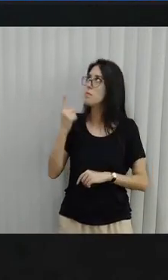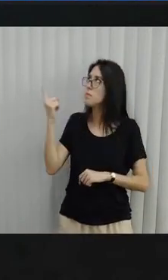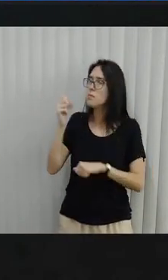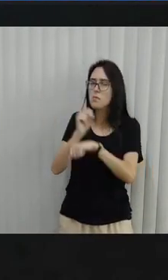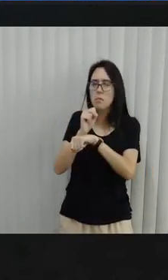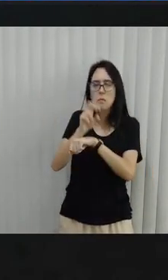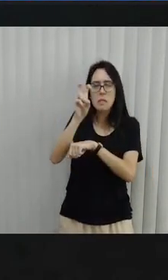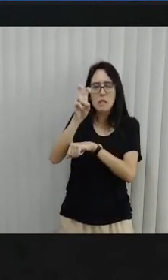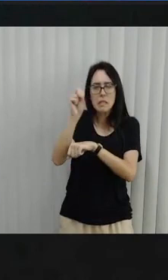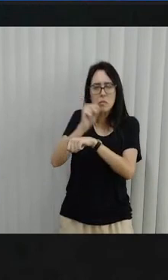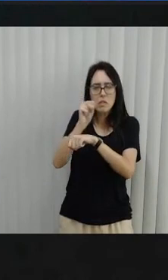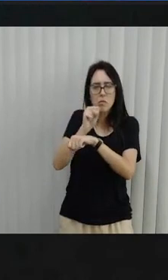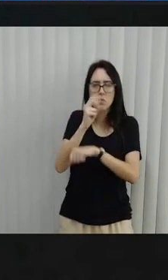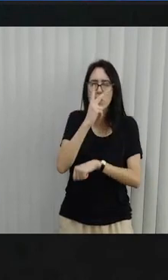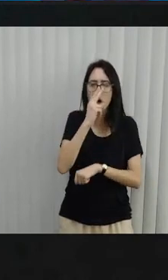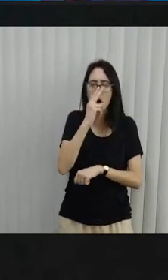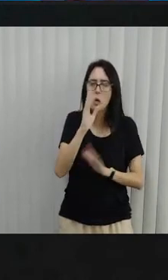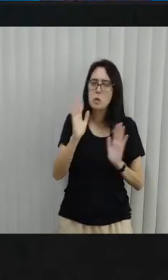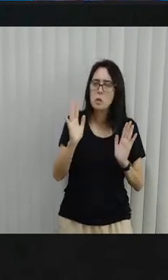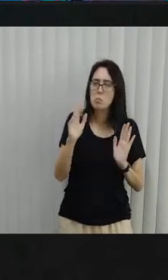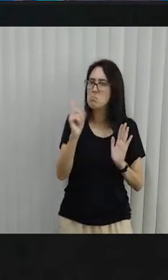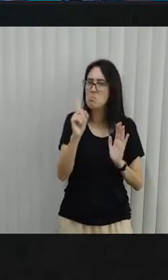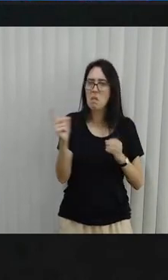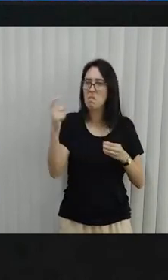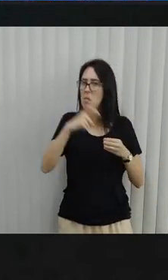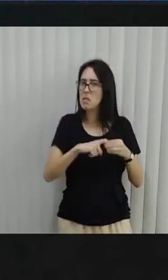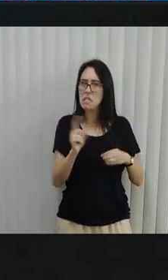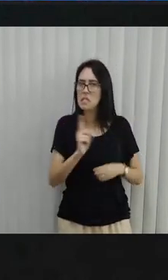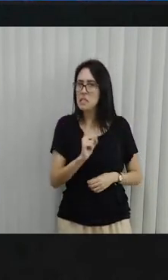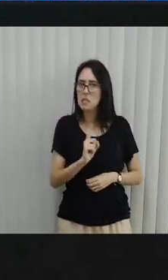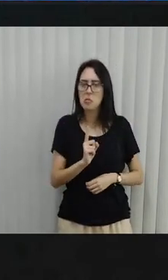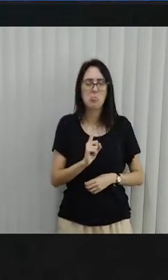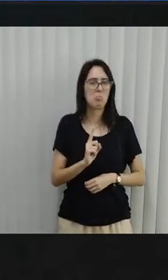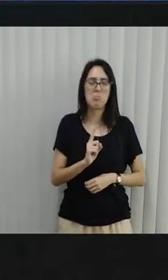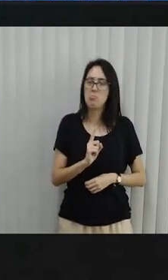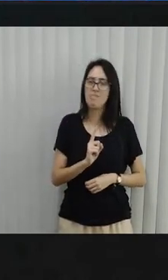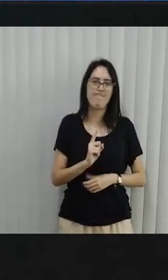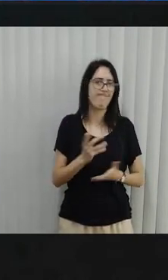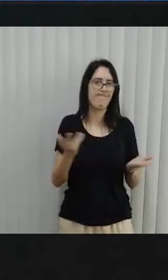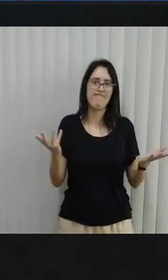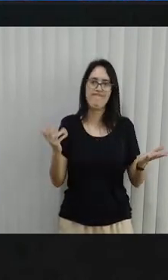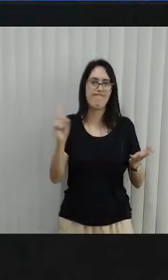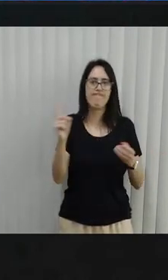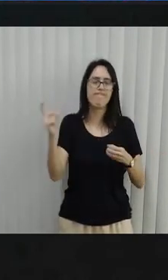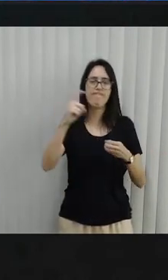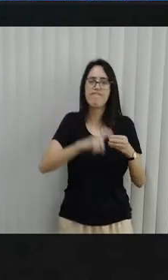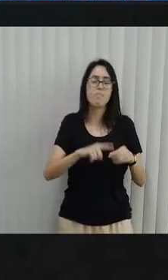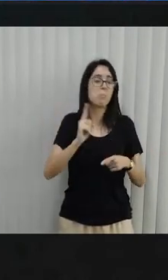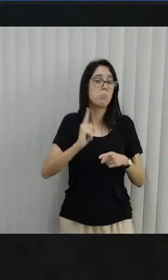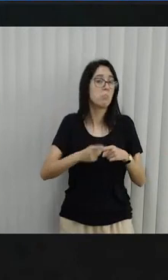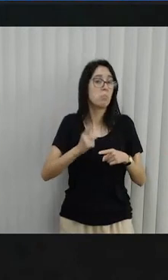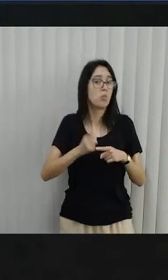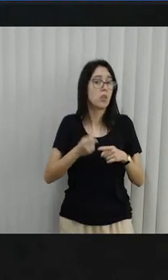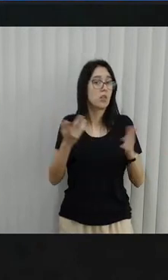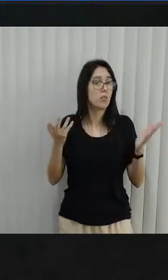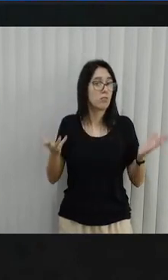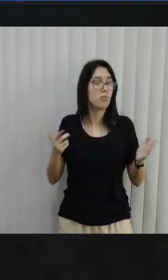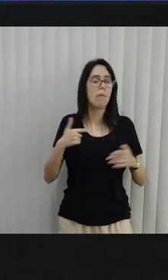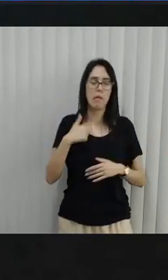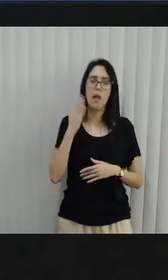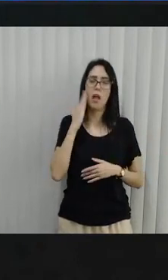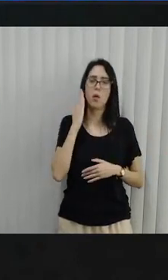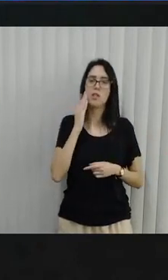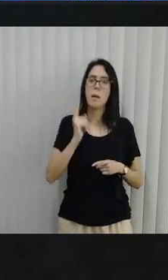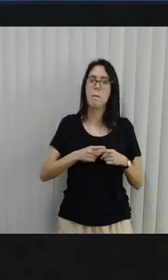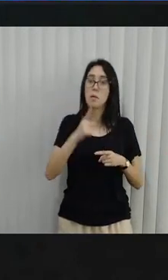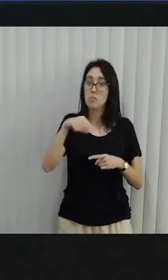que tá demorando muito. Eu acho que não vai voltar. Não vai voltar. Puxa vida, por que não vai? Eu sei por quê.